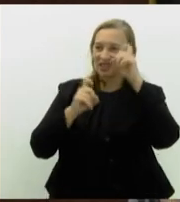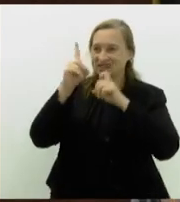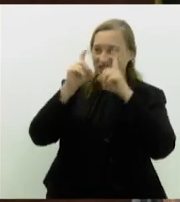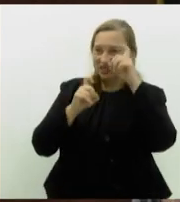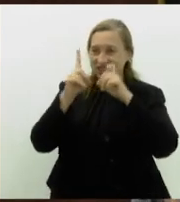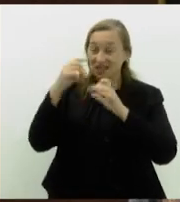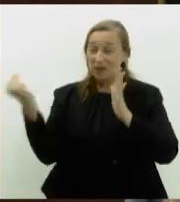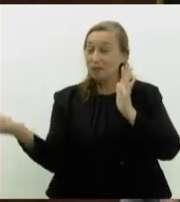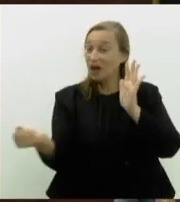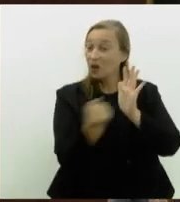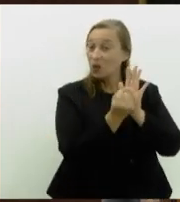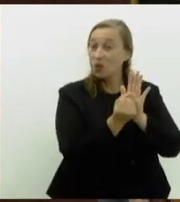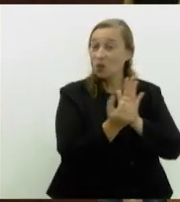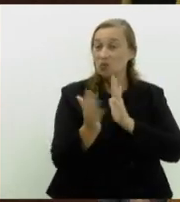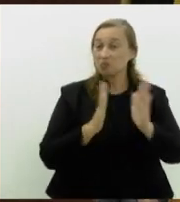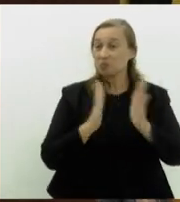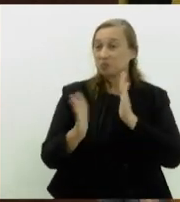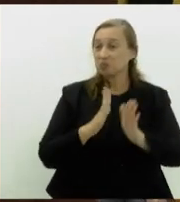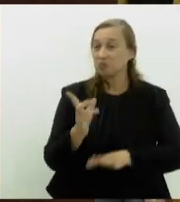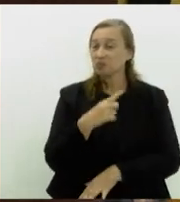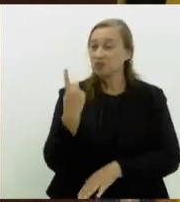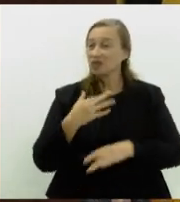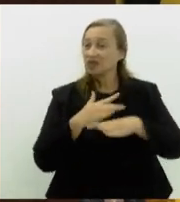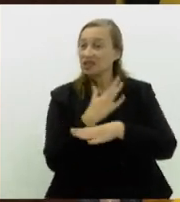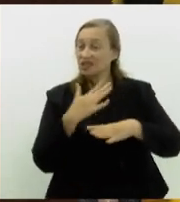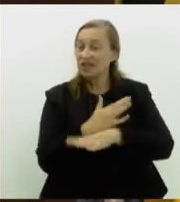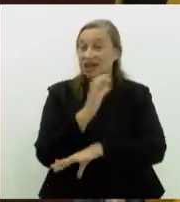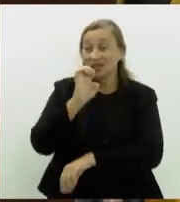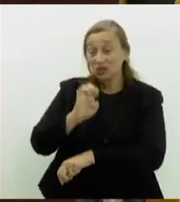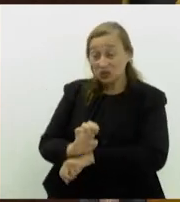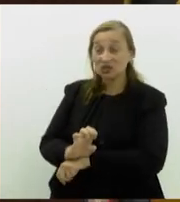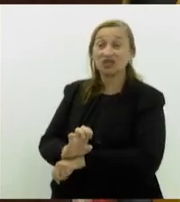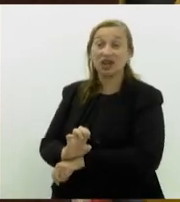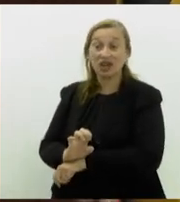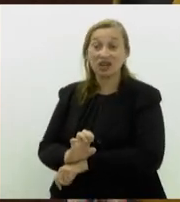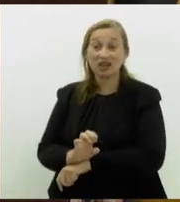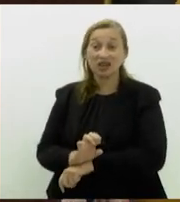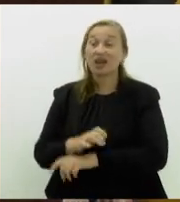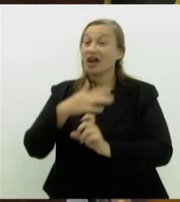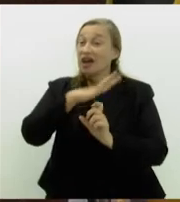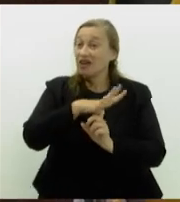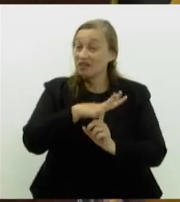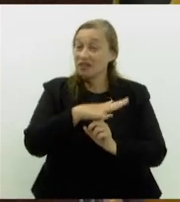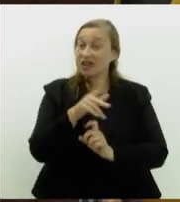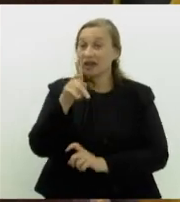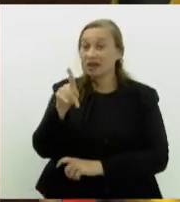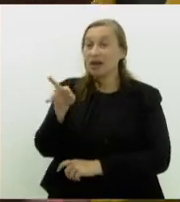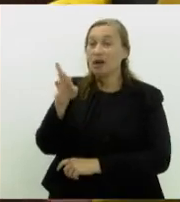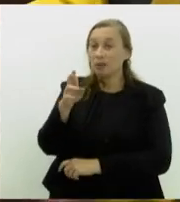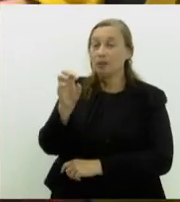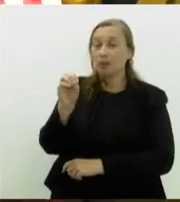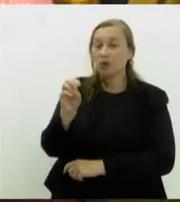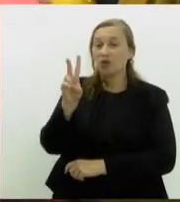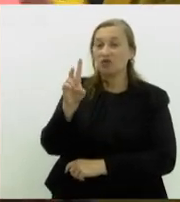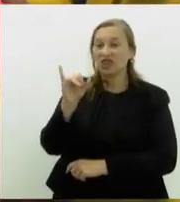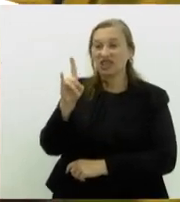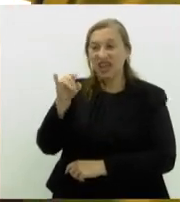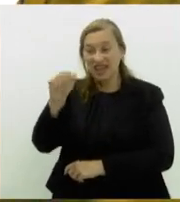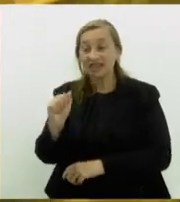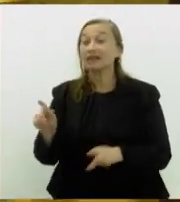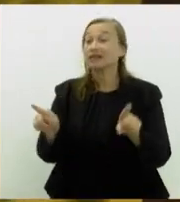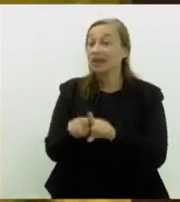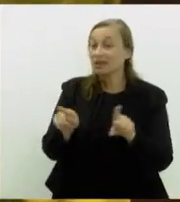época na nossa cidade, depois do nosso estado, que foi a Feira da Providência. Em seguida,